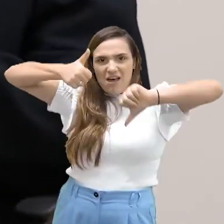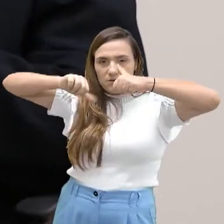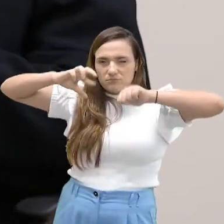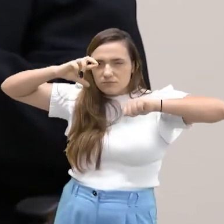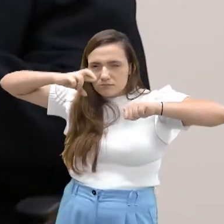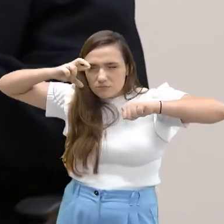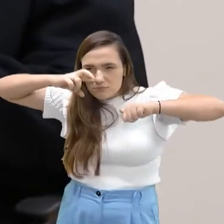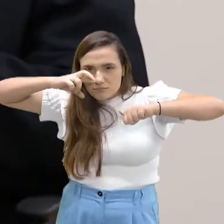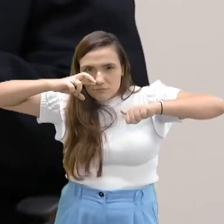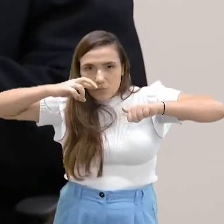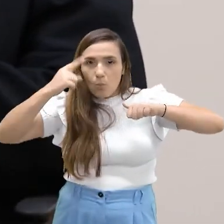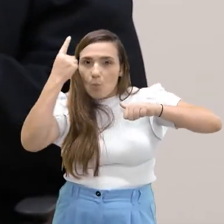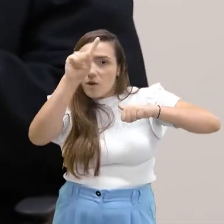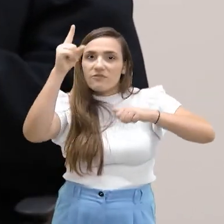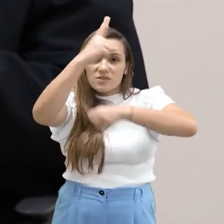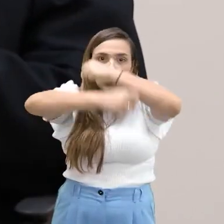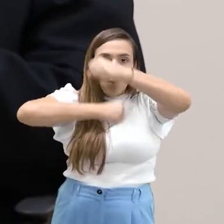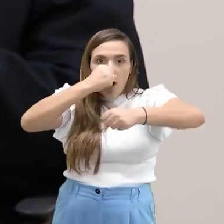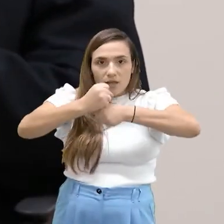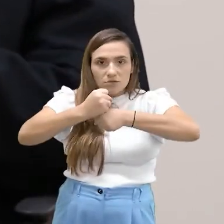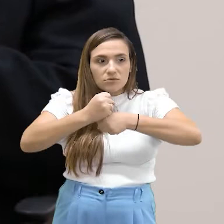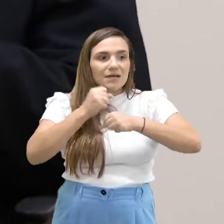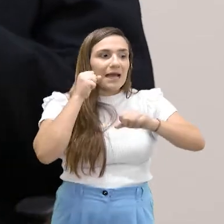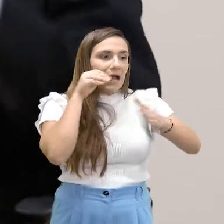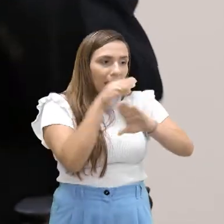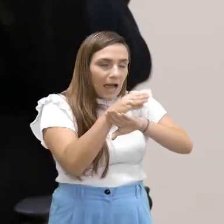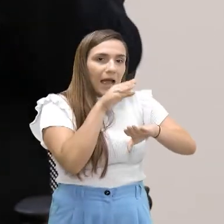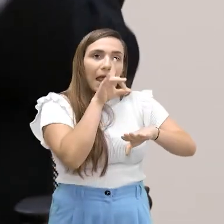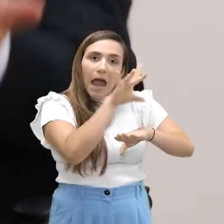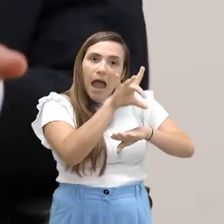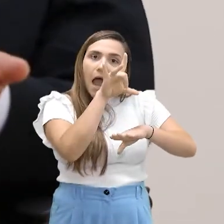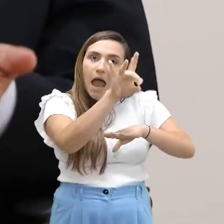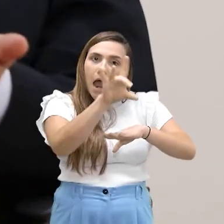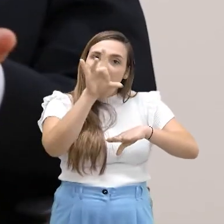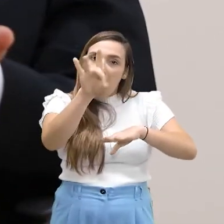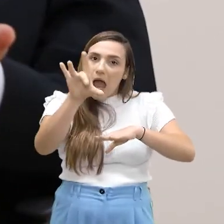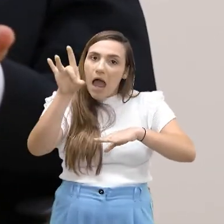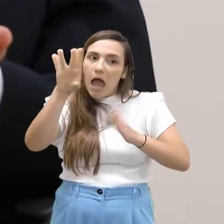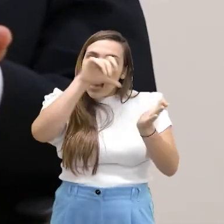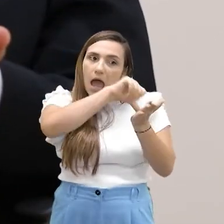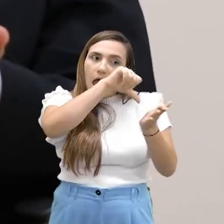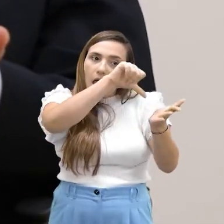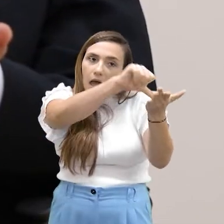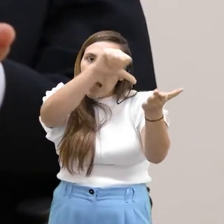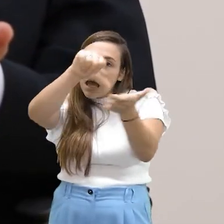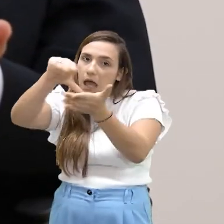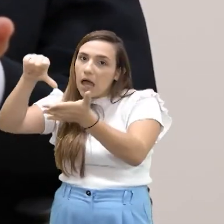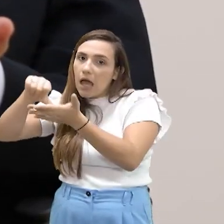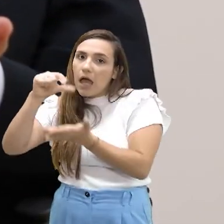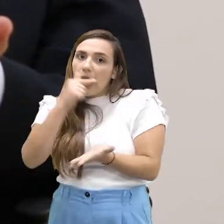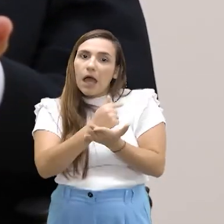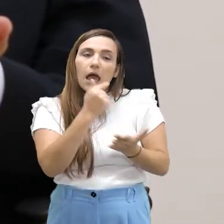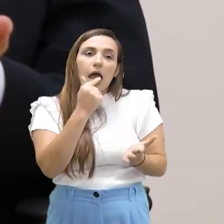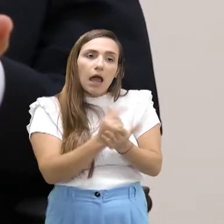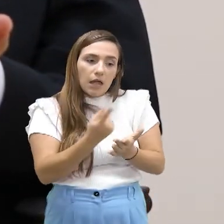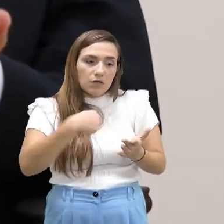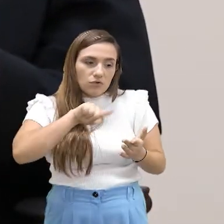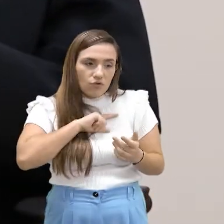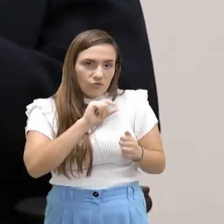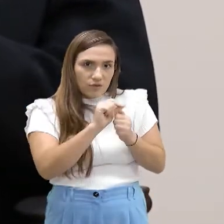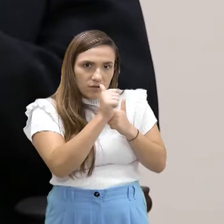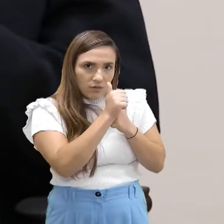anualmente, uma vez por ano em cada cartório. Então, agora nós estamos fazendo esta